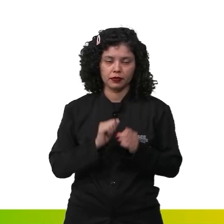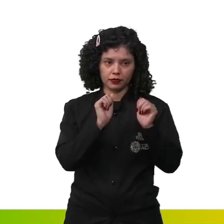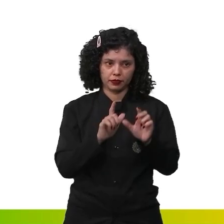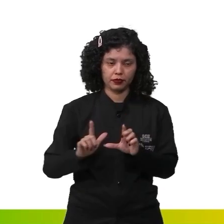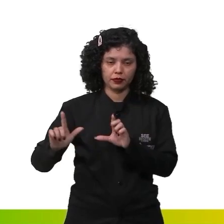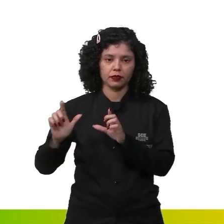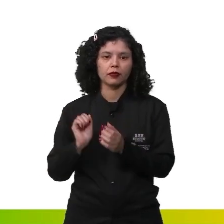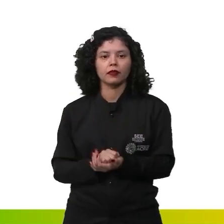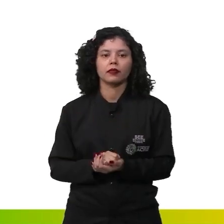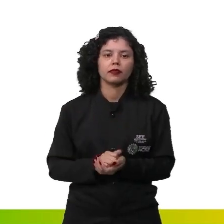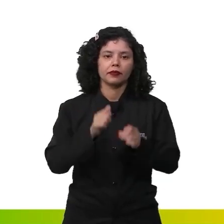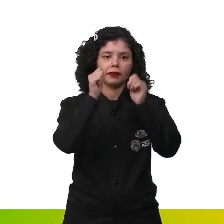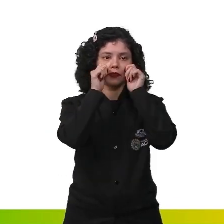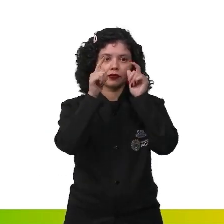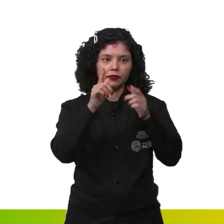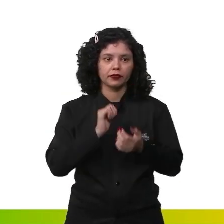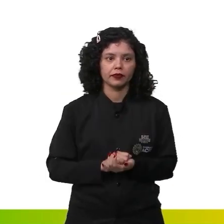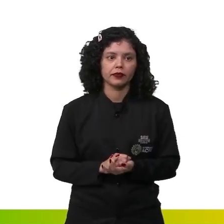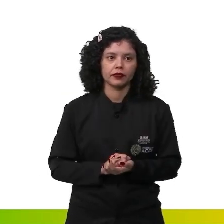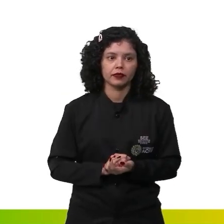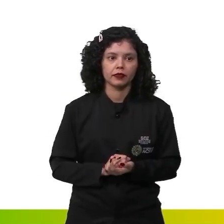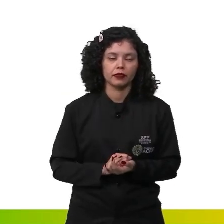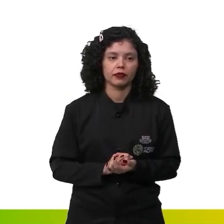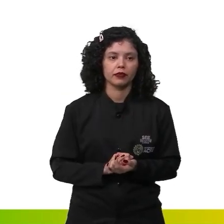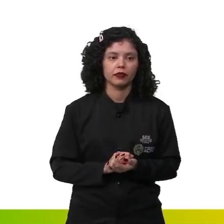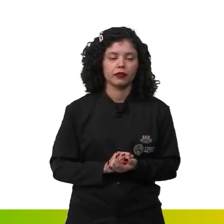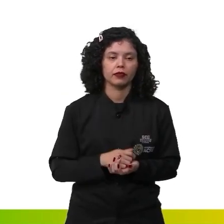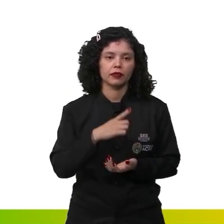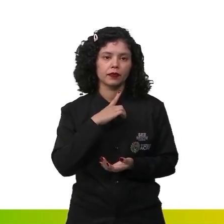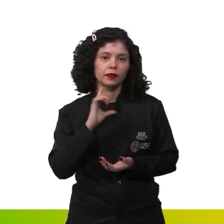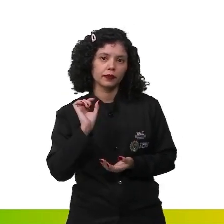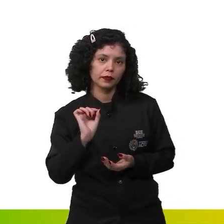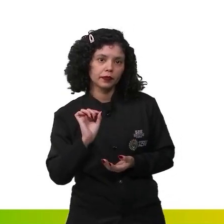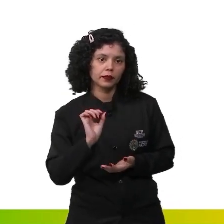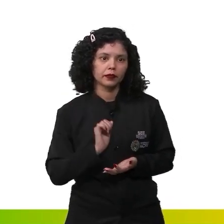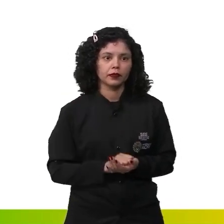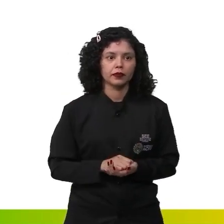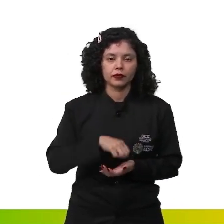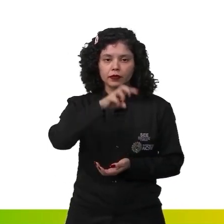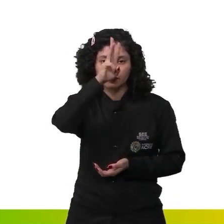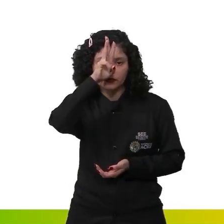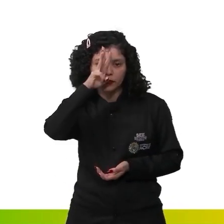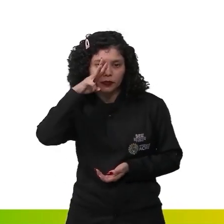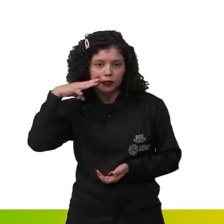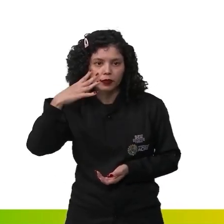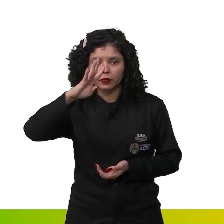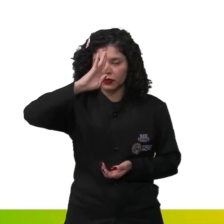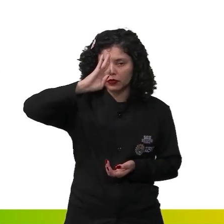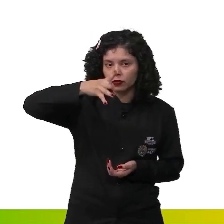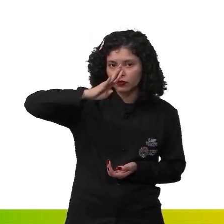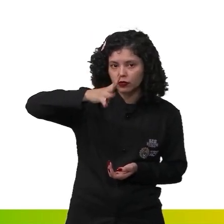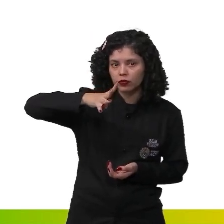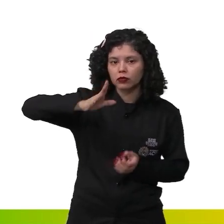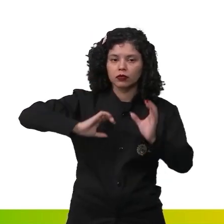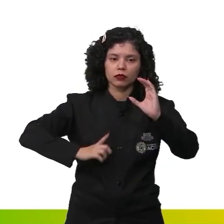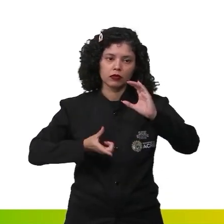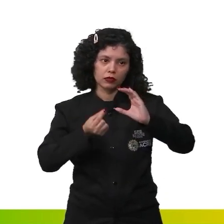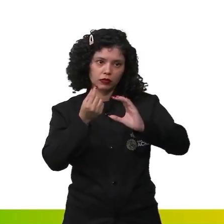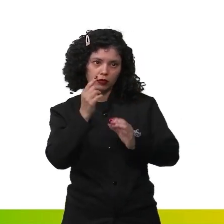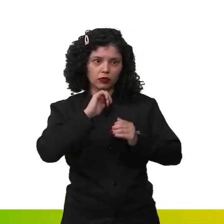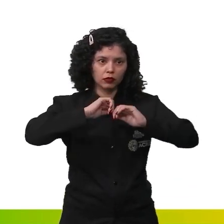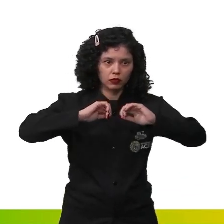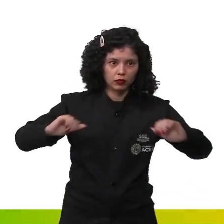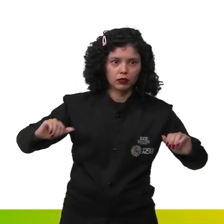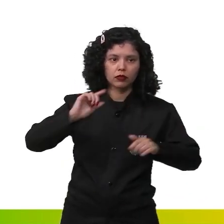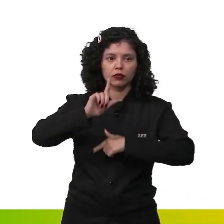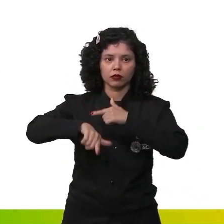tela, com bastante atenção. Então, nós temos aqui Marx, crítica ao capitalismo. A